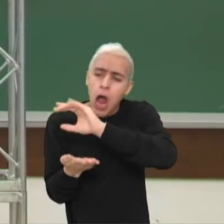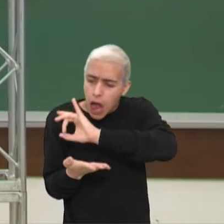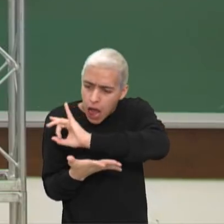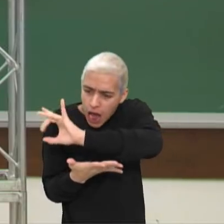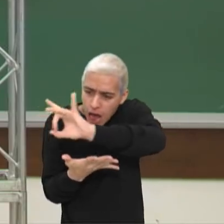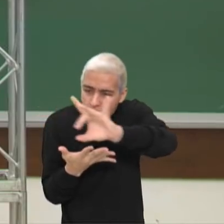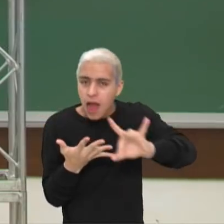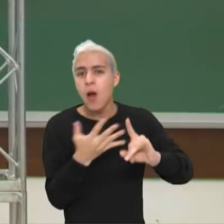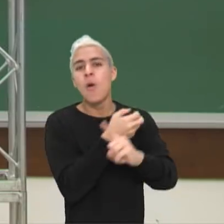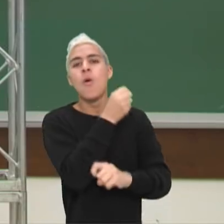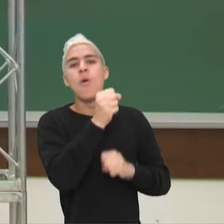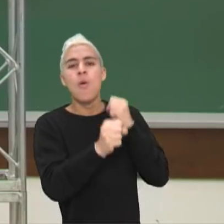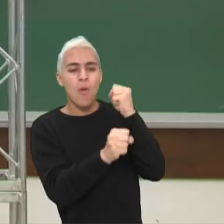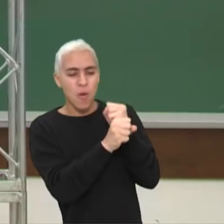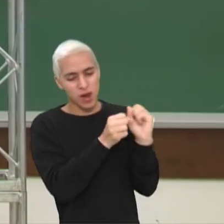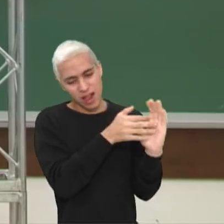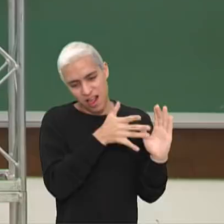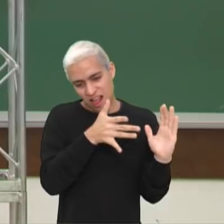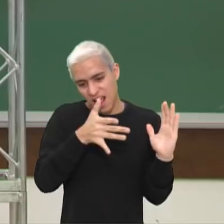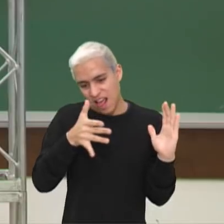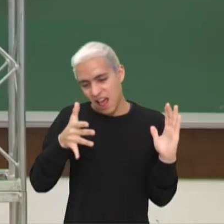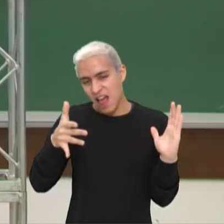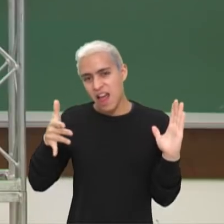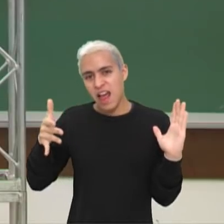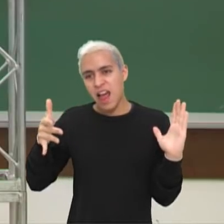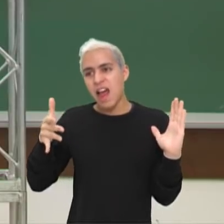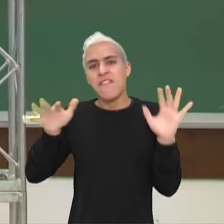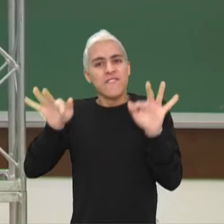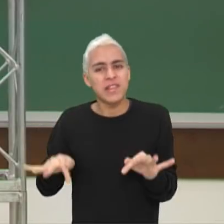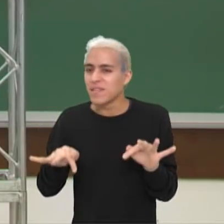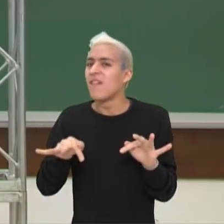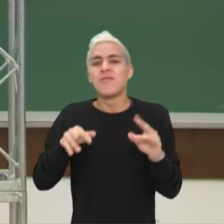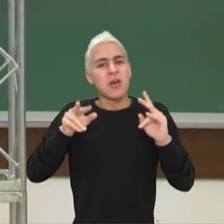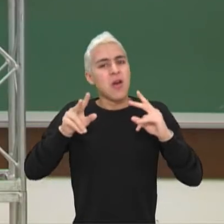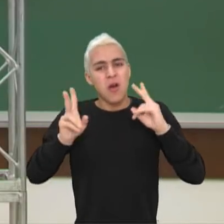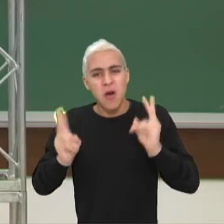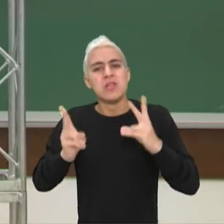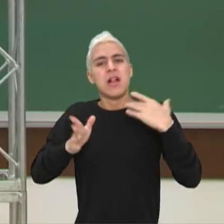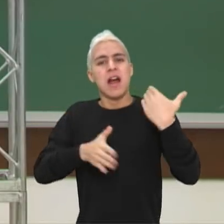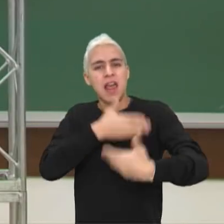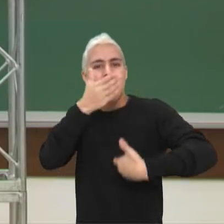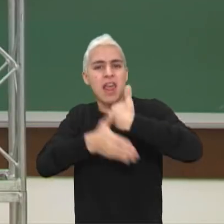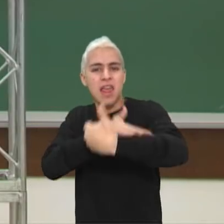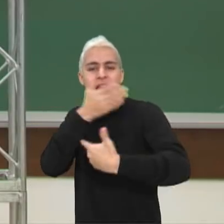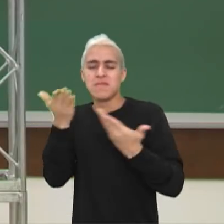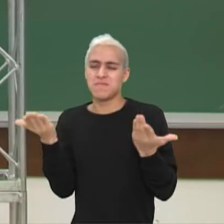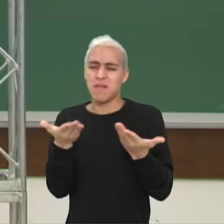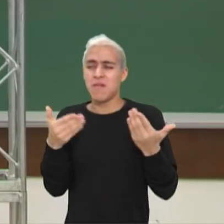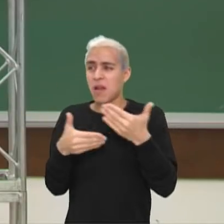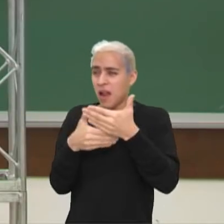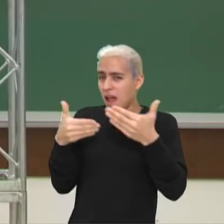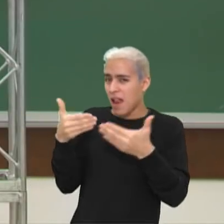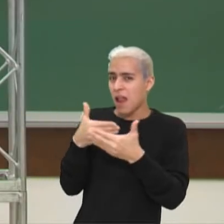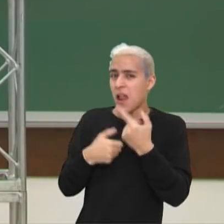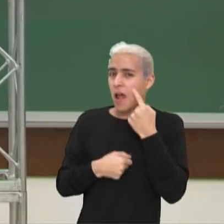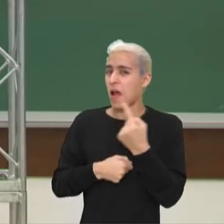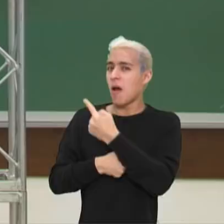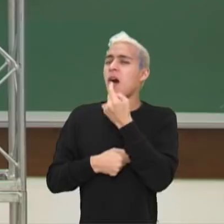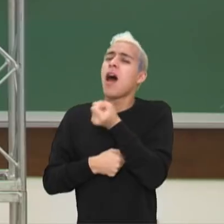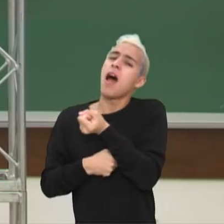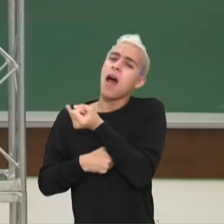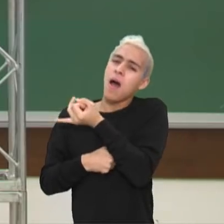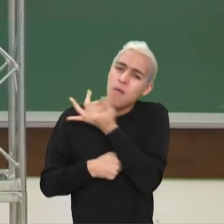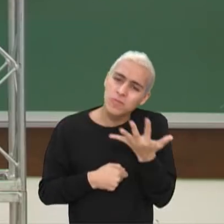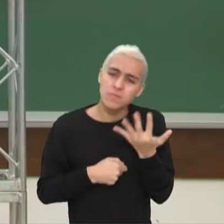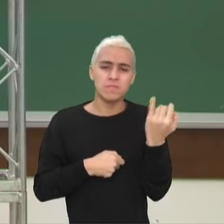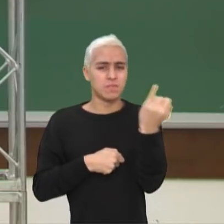gente vai ficar o ano inteiro falando de jogo e não vamos acabar, né? Então, nesse conteúdo a gente selecionou alguns, que é os que vocês